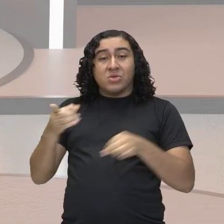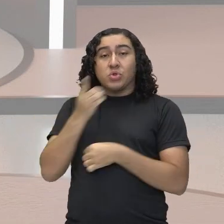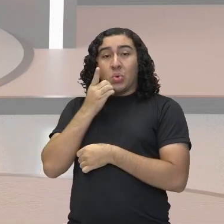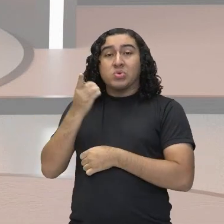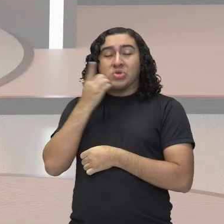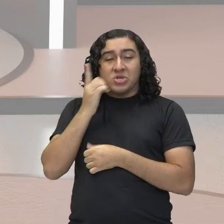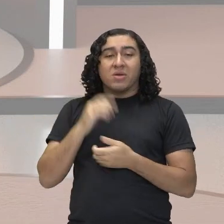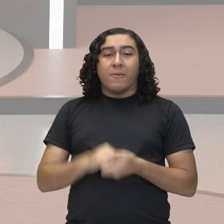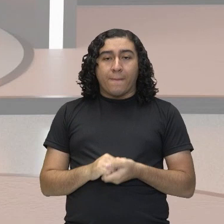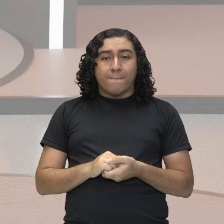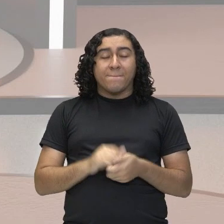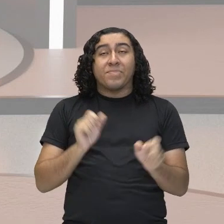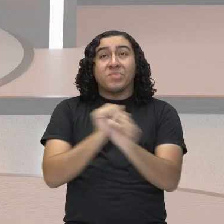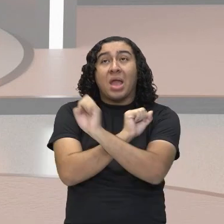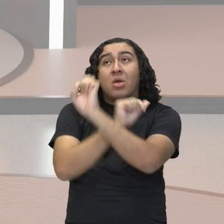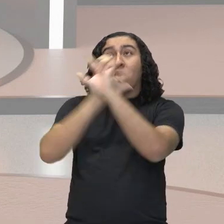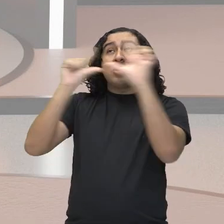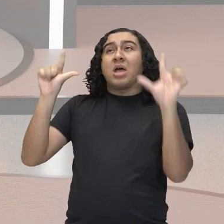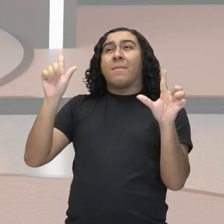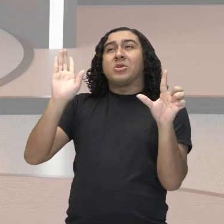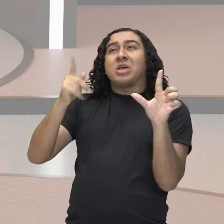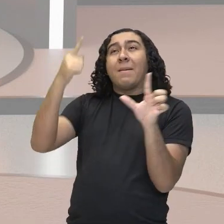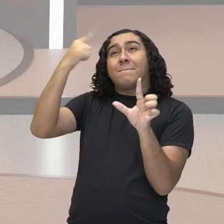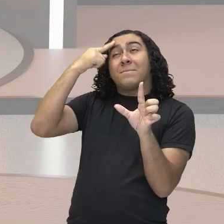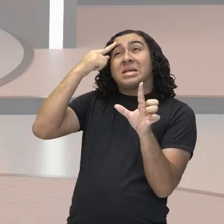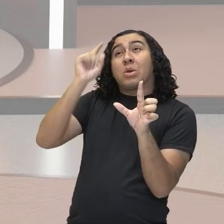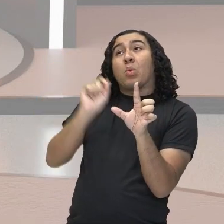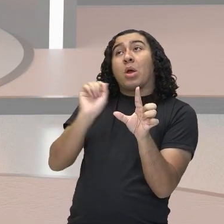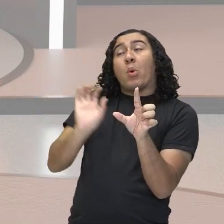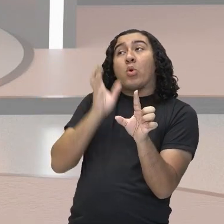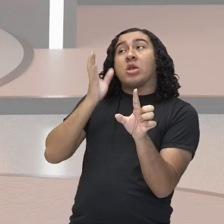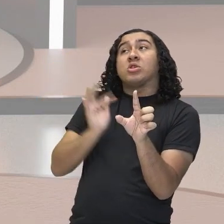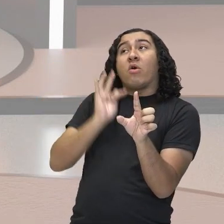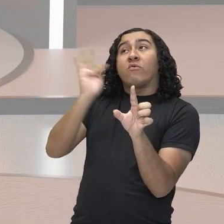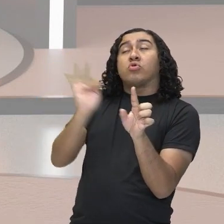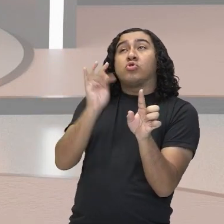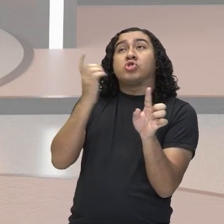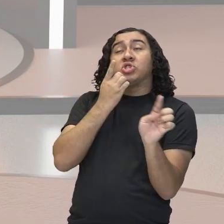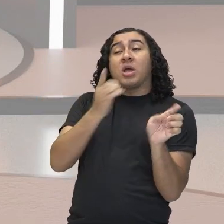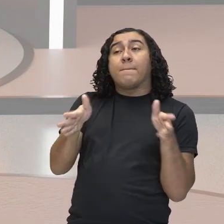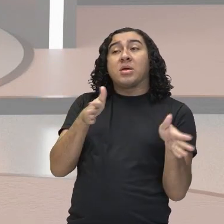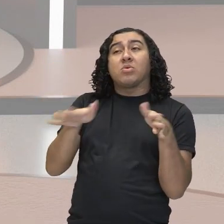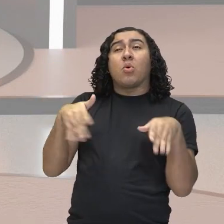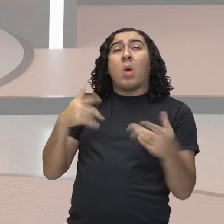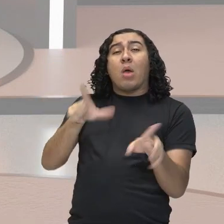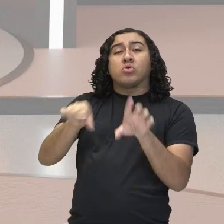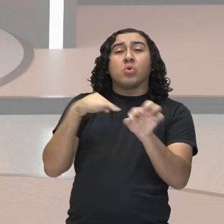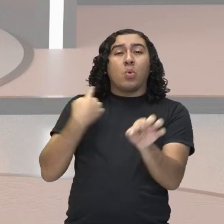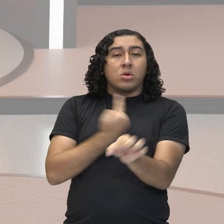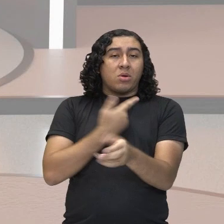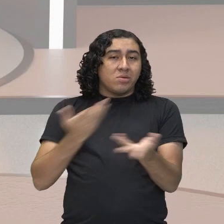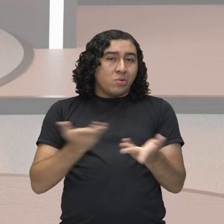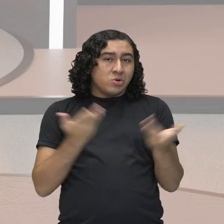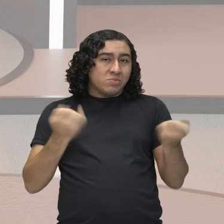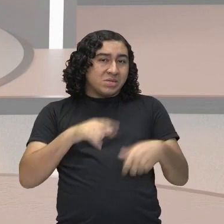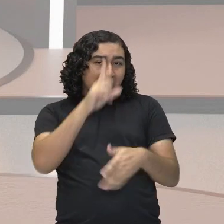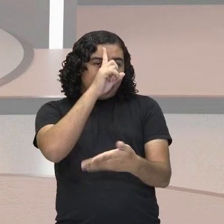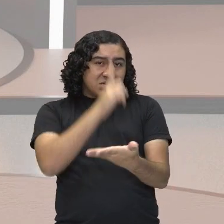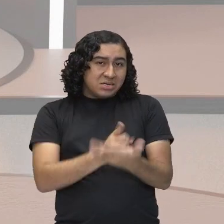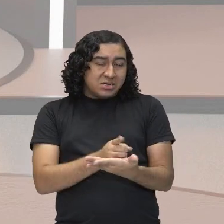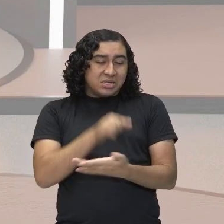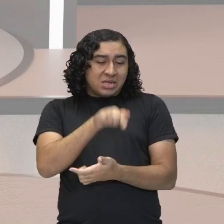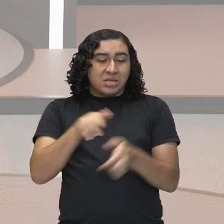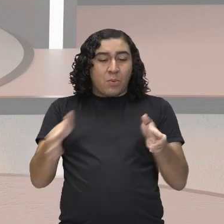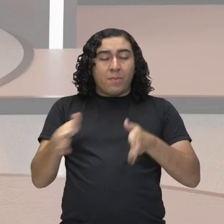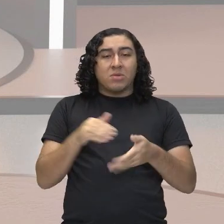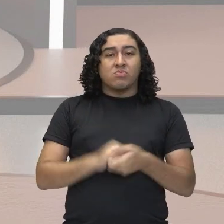dia. Acordamos de manhã já pensando o que vai acontecer, né? Quais são as escolhas que nós vamos ter que tomar naquele dia.